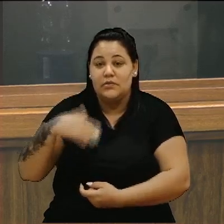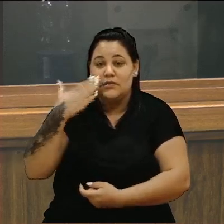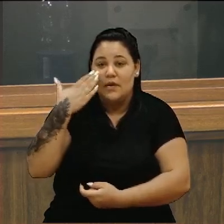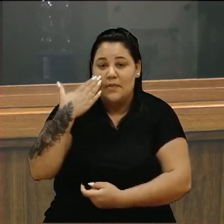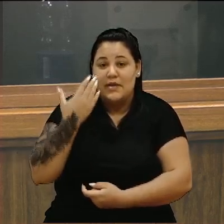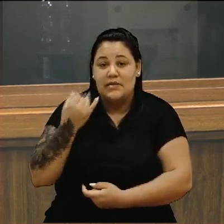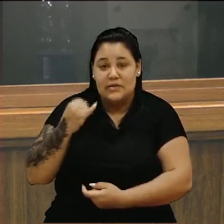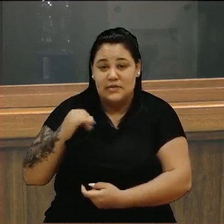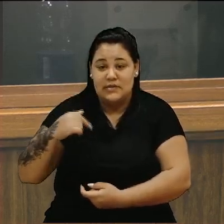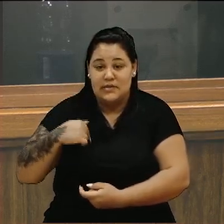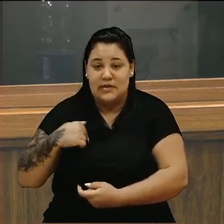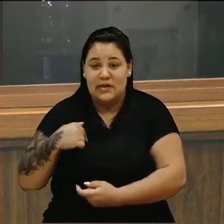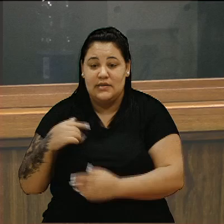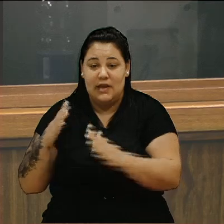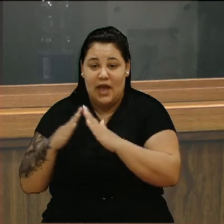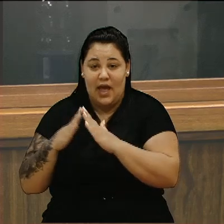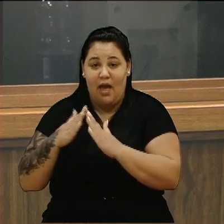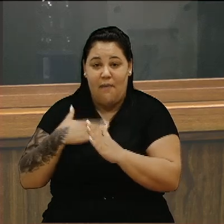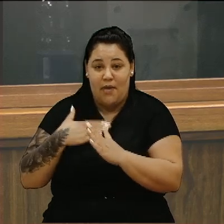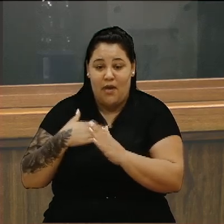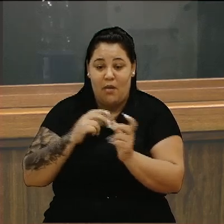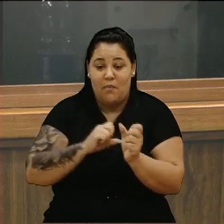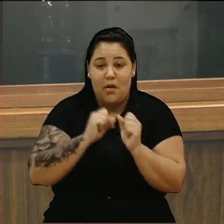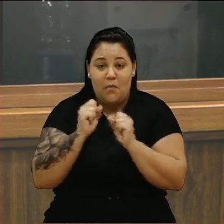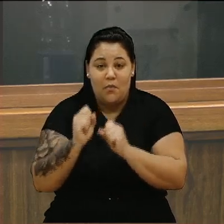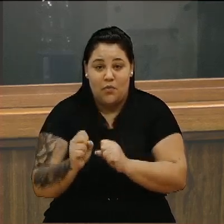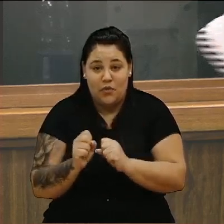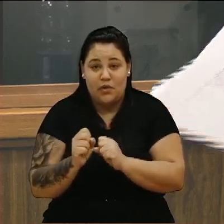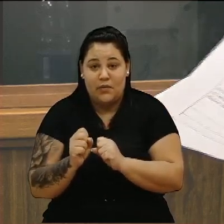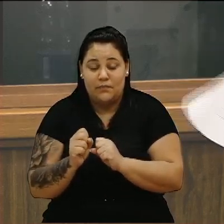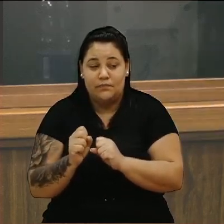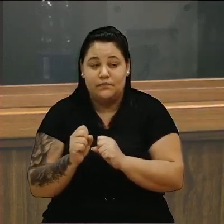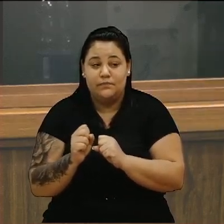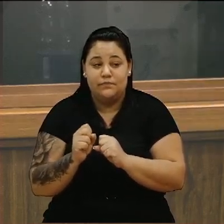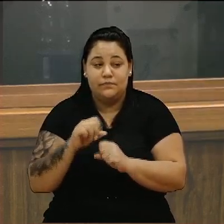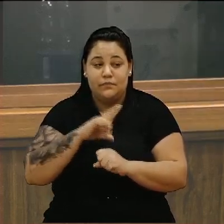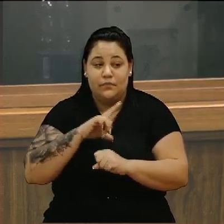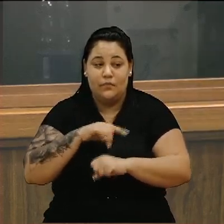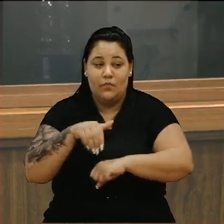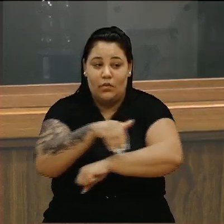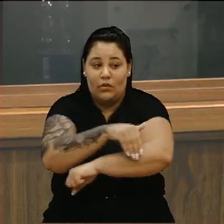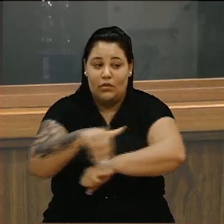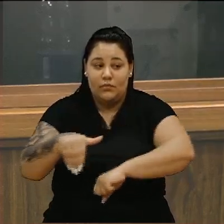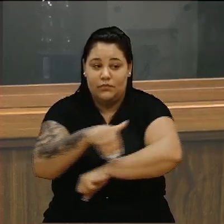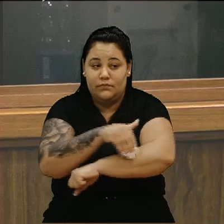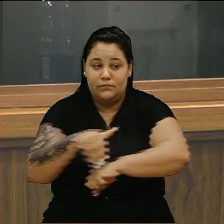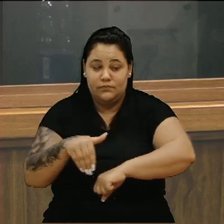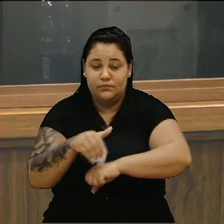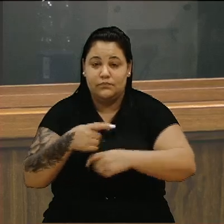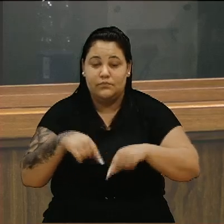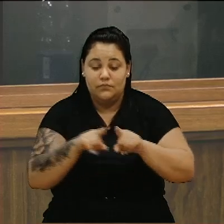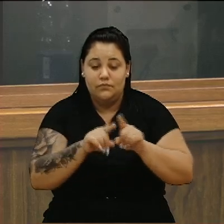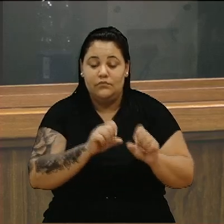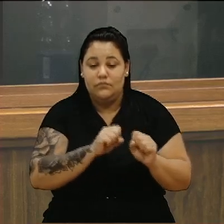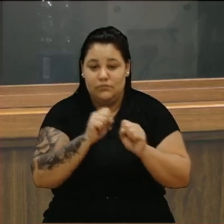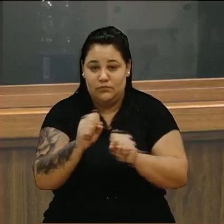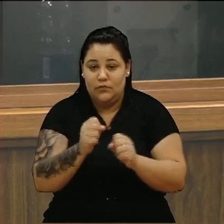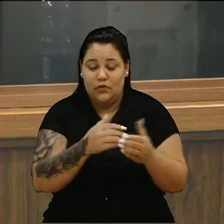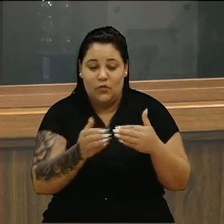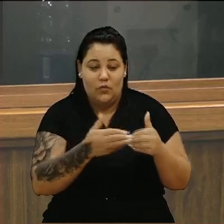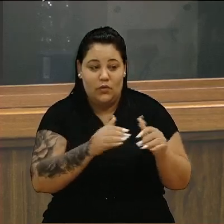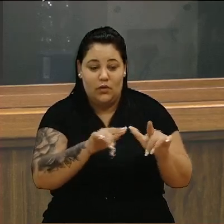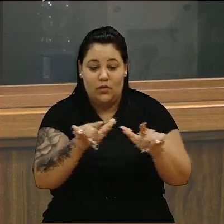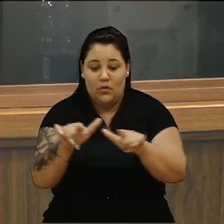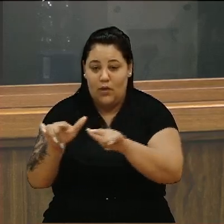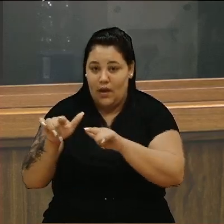essa casa é minha, até para poder ter um endereço e fazer uma compra em qualquer lugar. Em tudo que é lugar, se